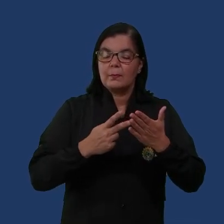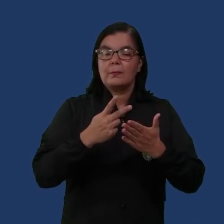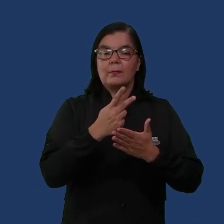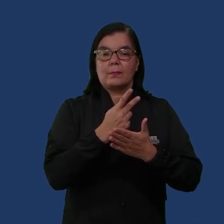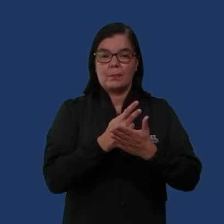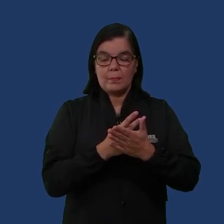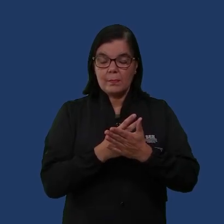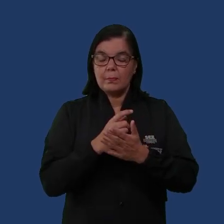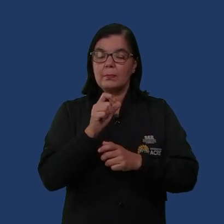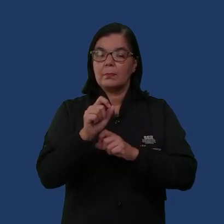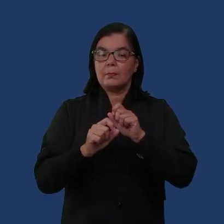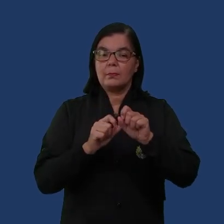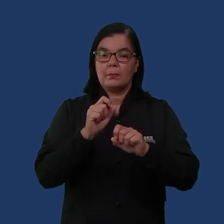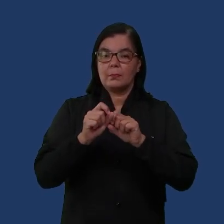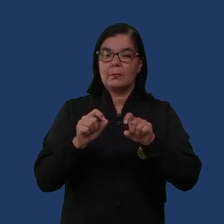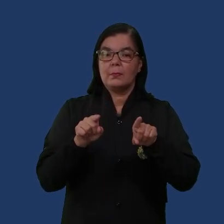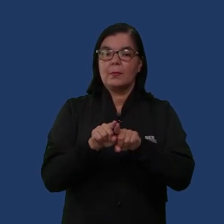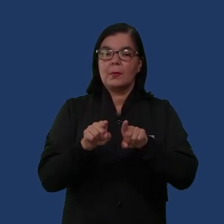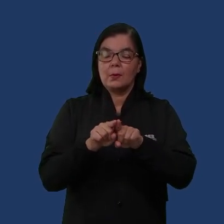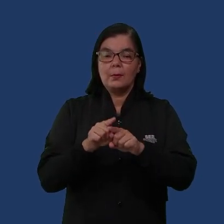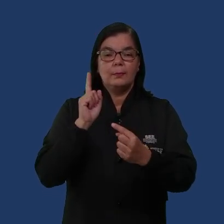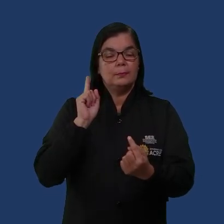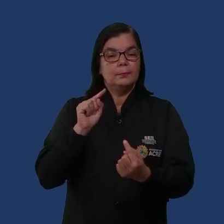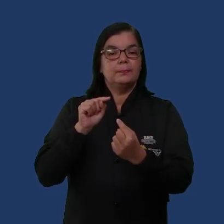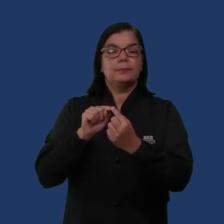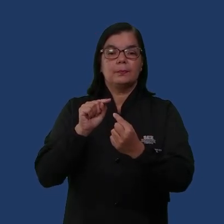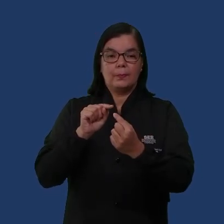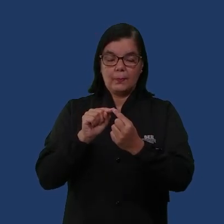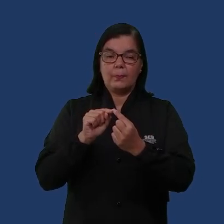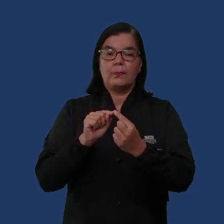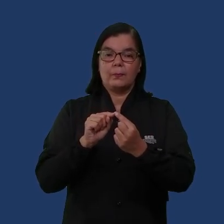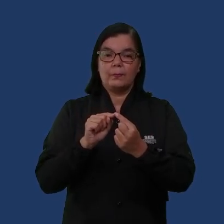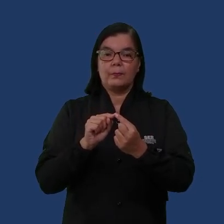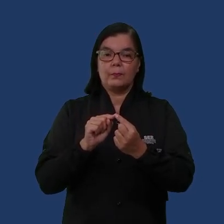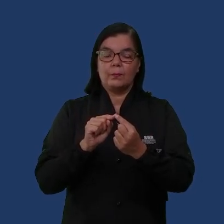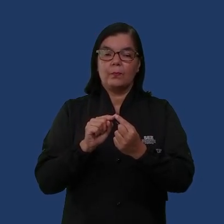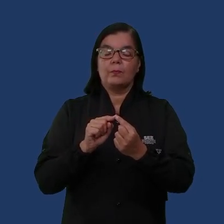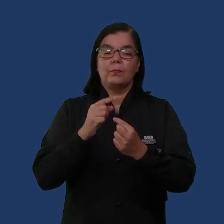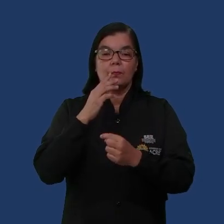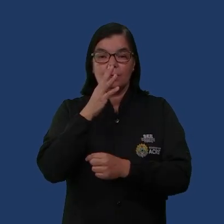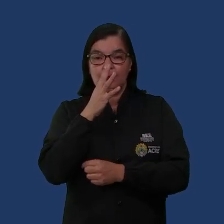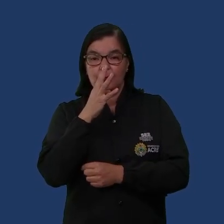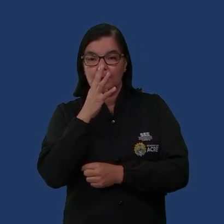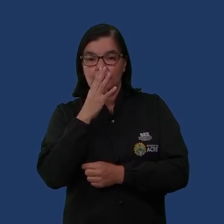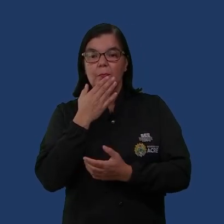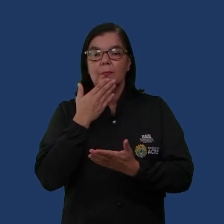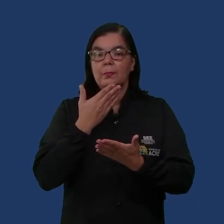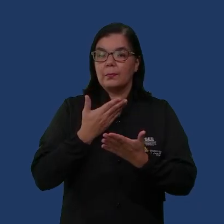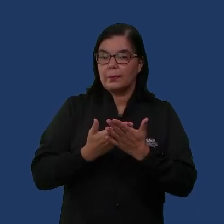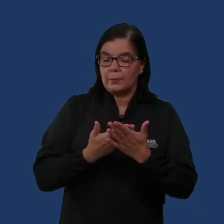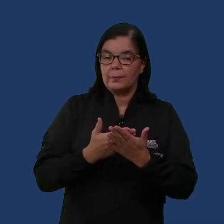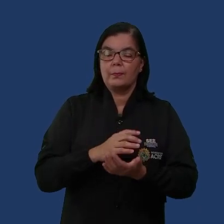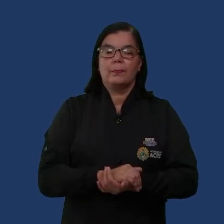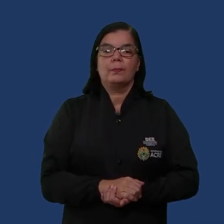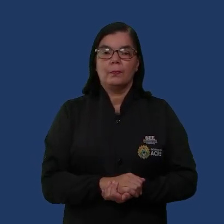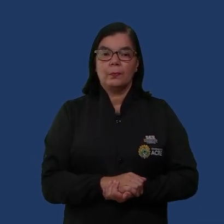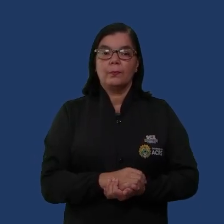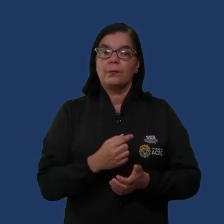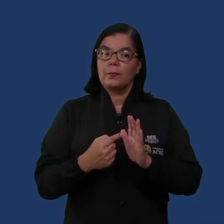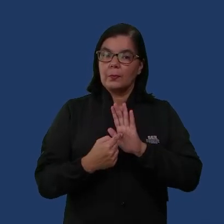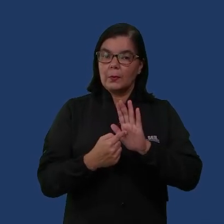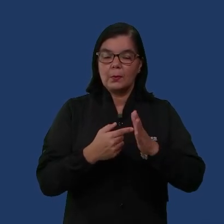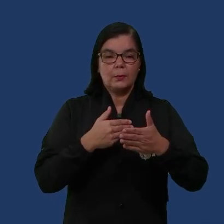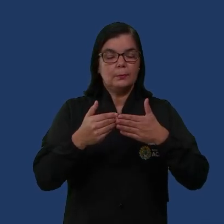com a intenção mesmo dela ser contemplada. Então, Duchamp queria mostrar